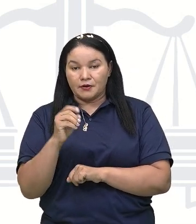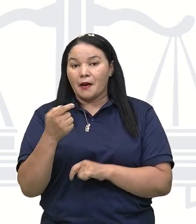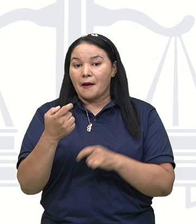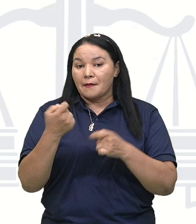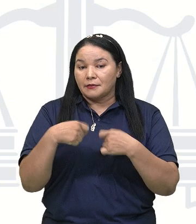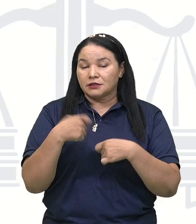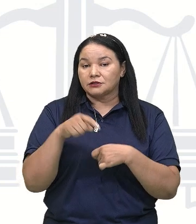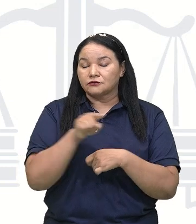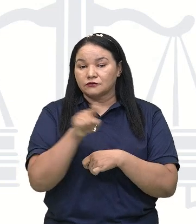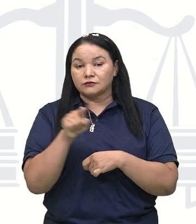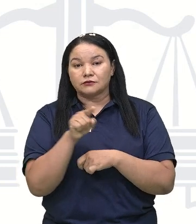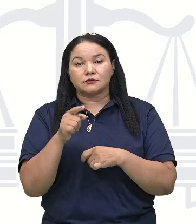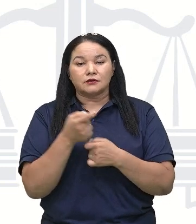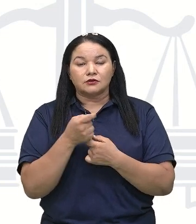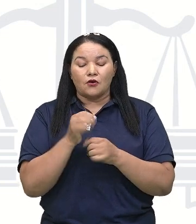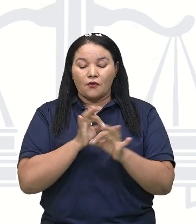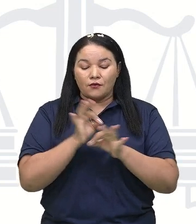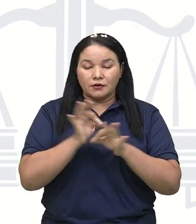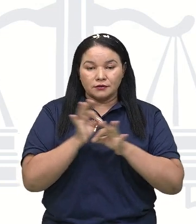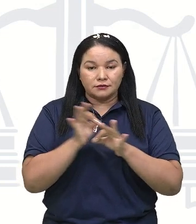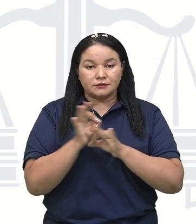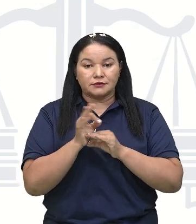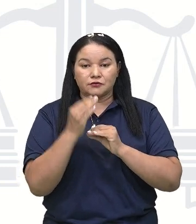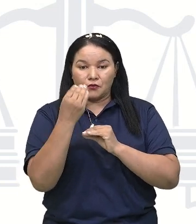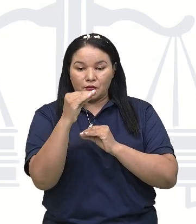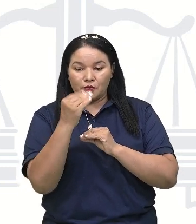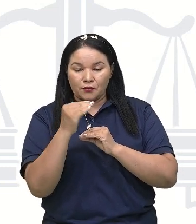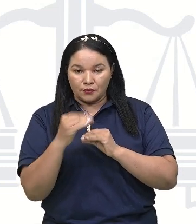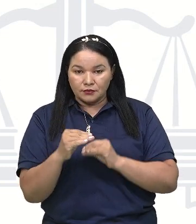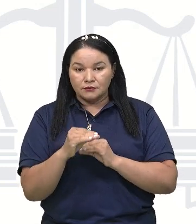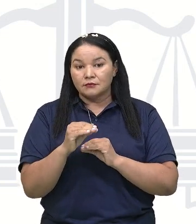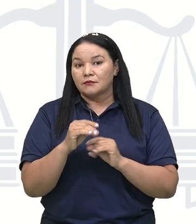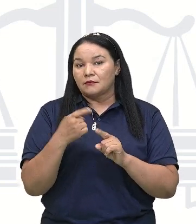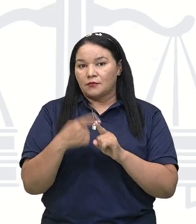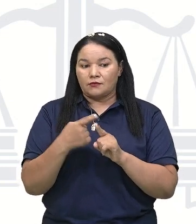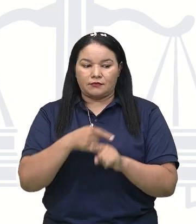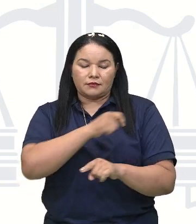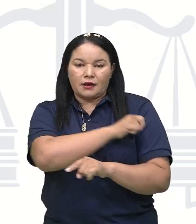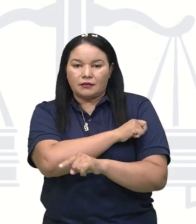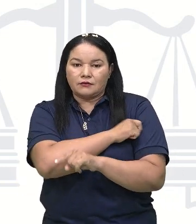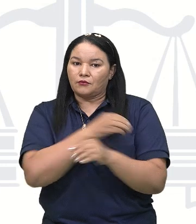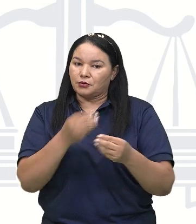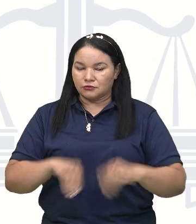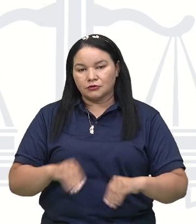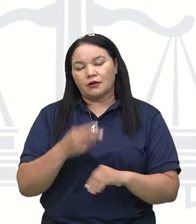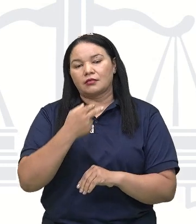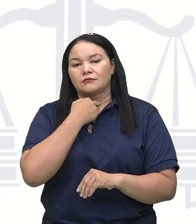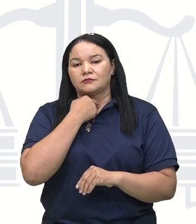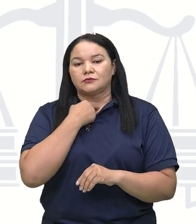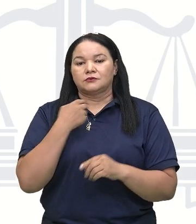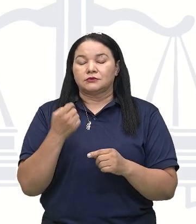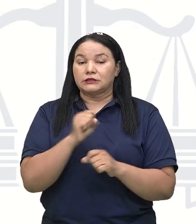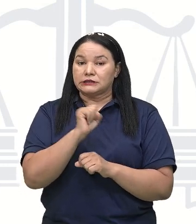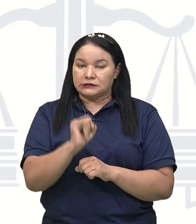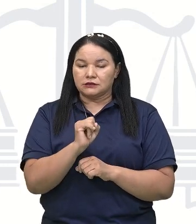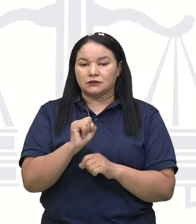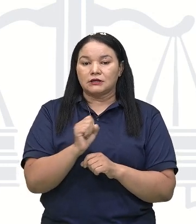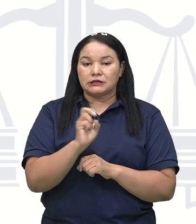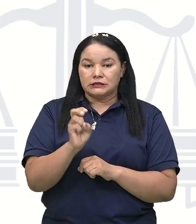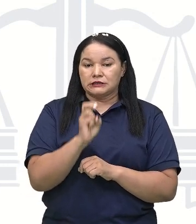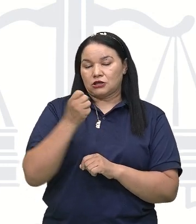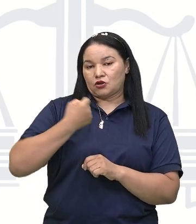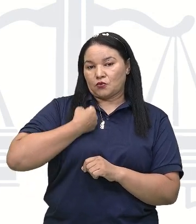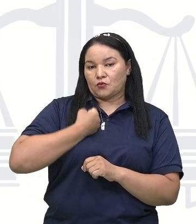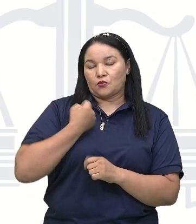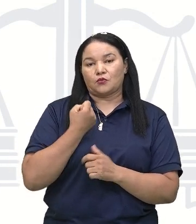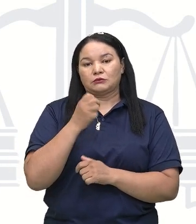estar somando e colocando aqui, porque senão vai prejudicar o nosso aluno, né? Sim. Se ele tirou, vamos supor, 5, ele já tem,